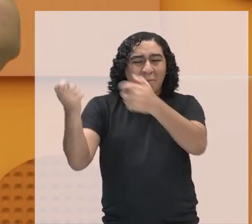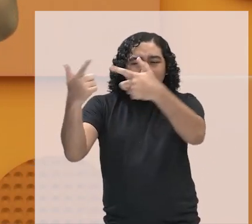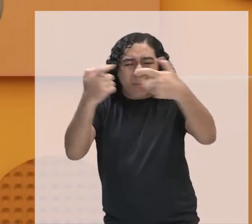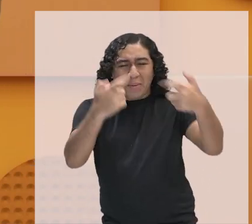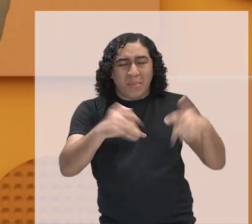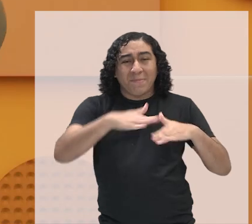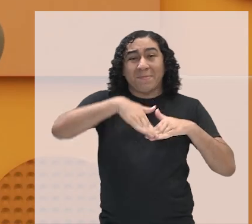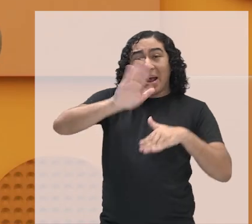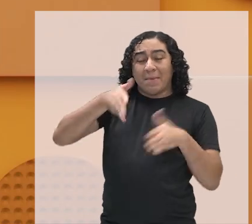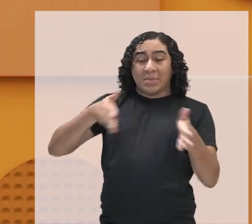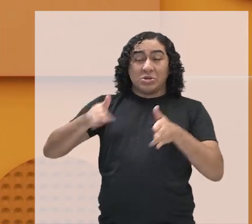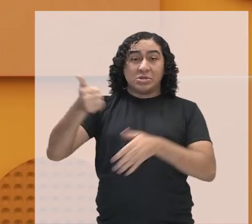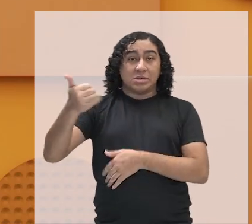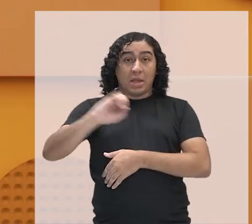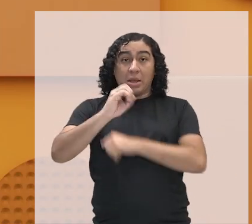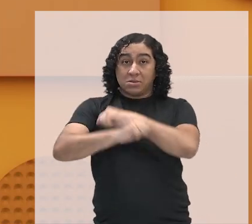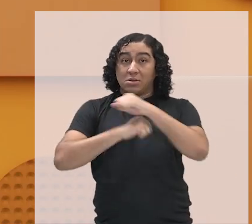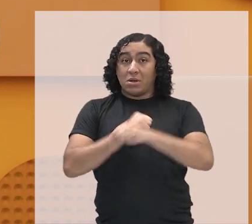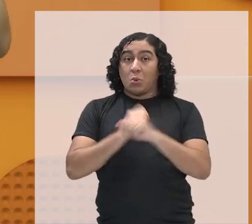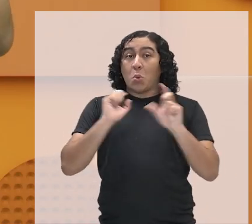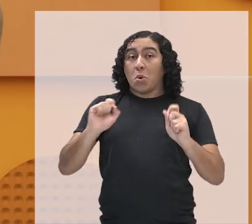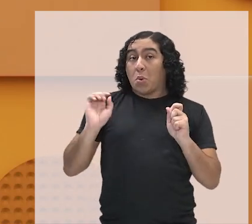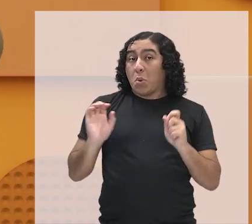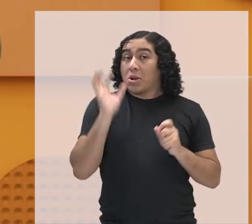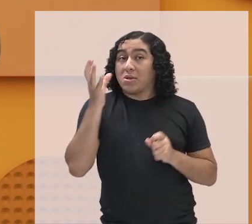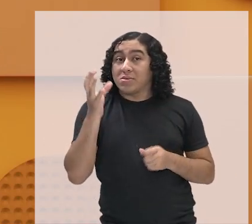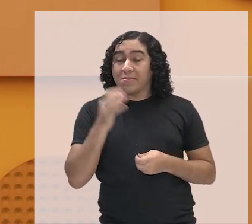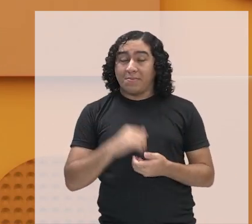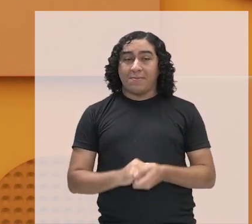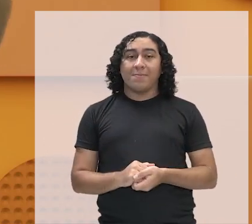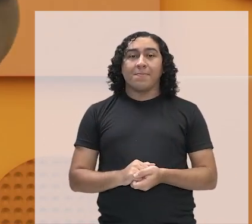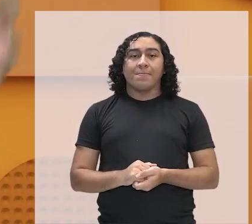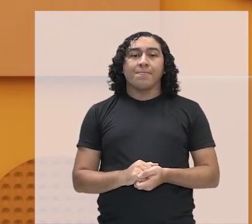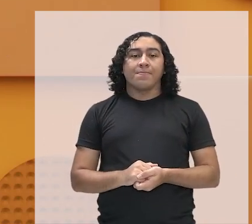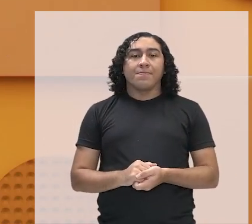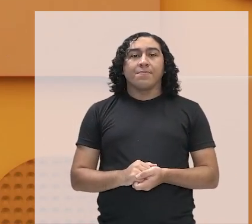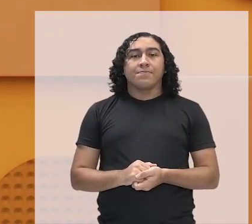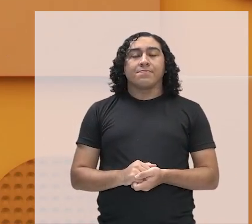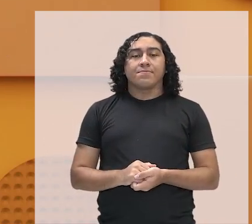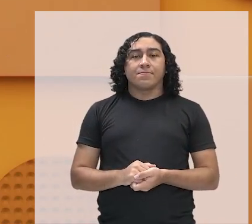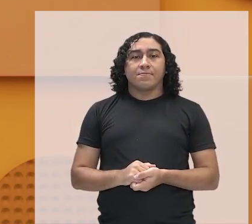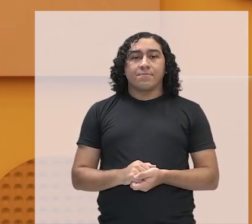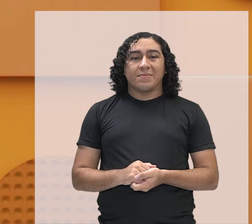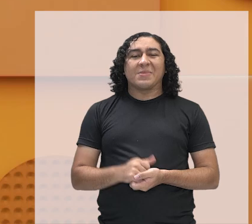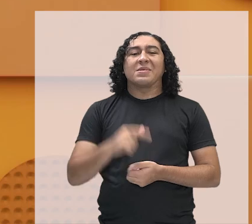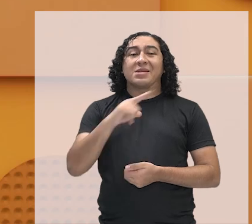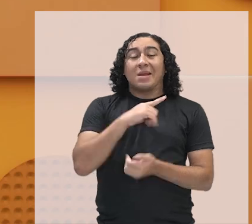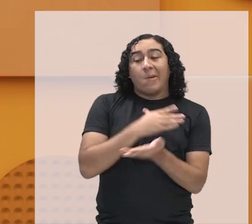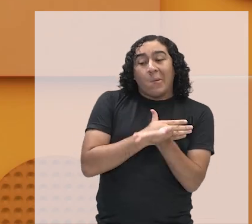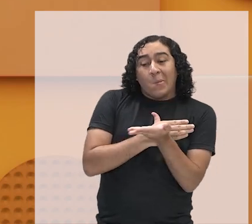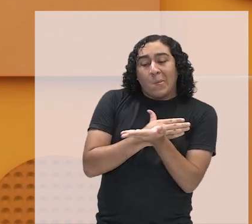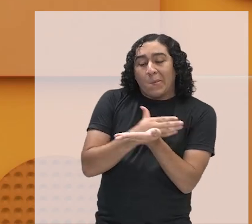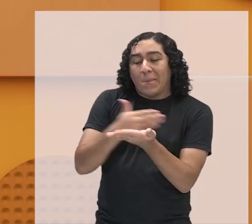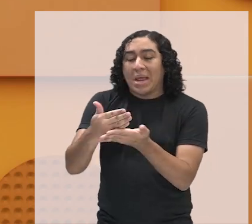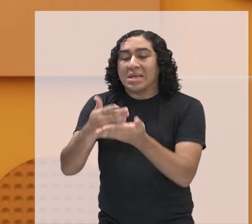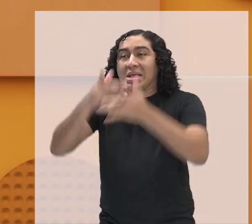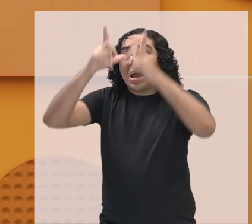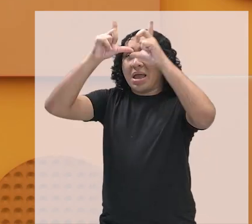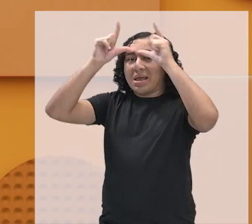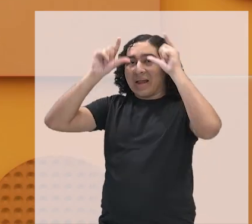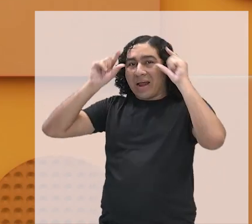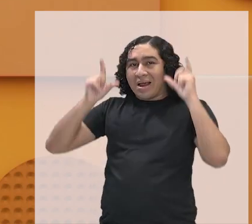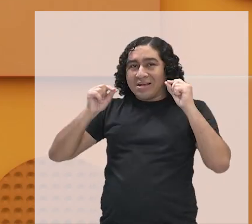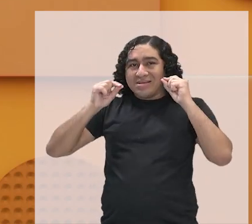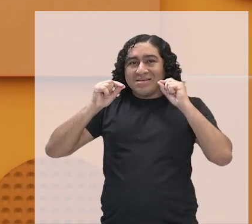anos. Então, olha só, o que acontece? Nós temos, então, aí um enfraquecimento desse mundo grego. Por isso, essa